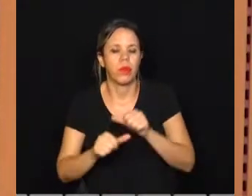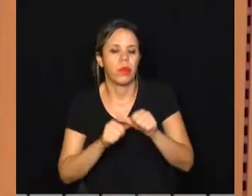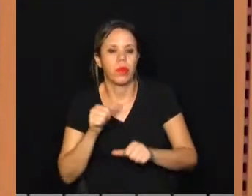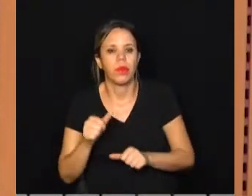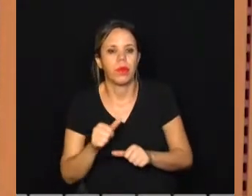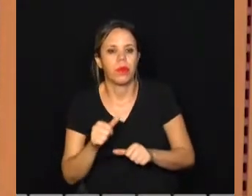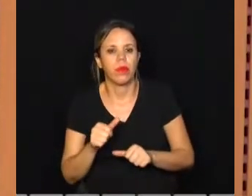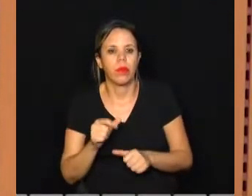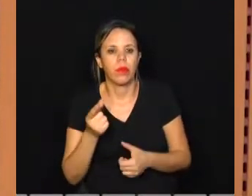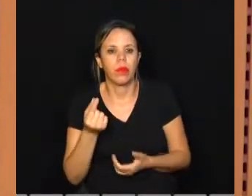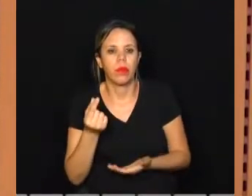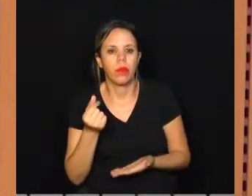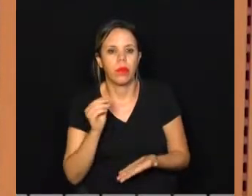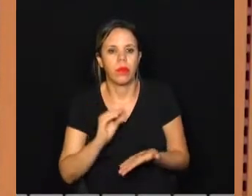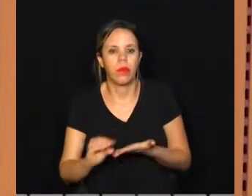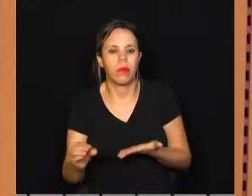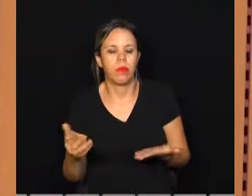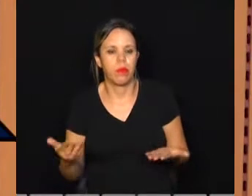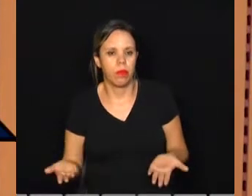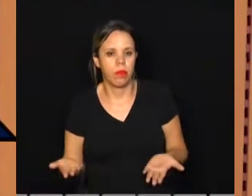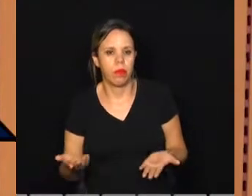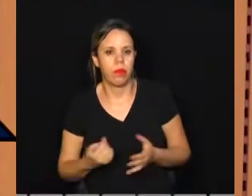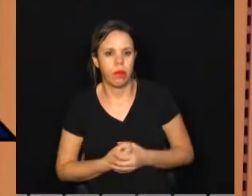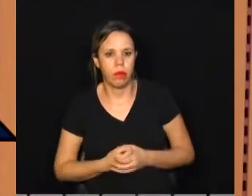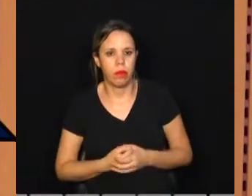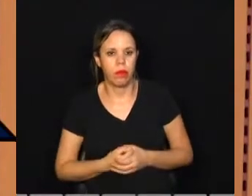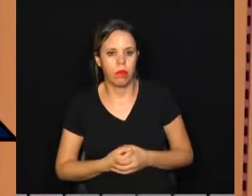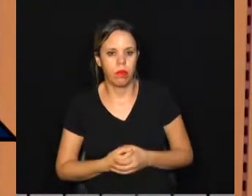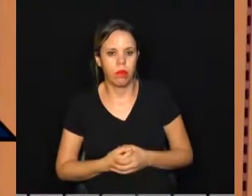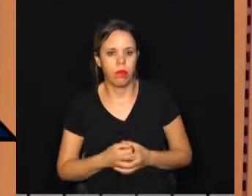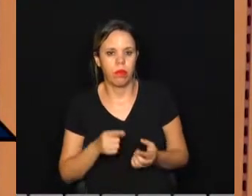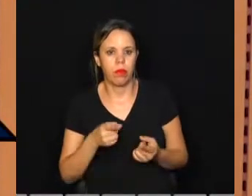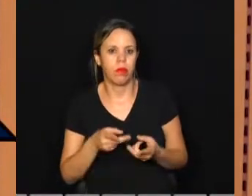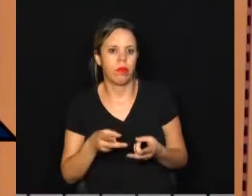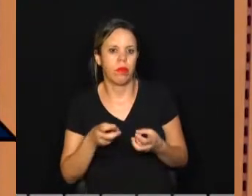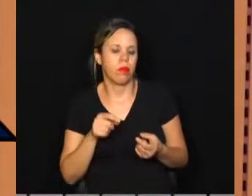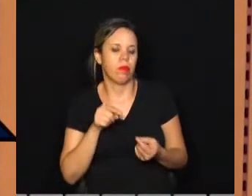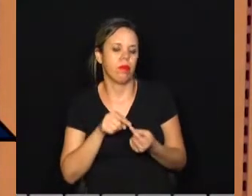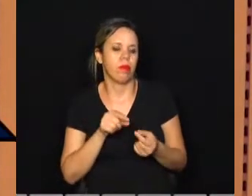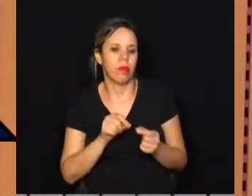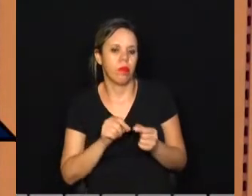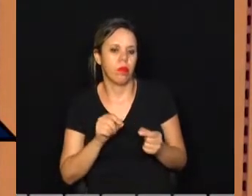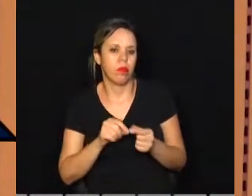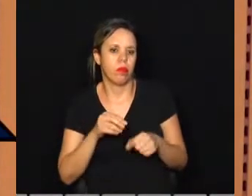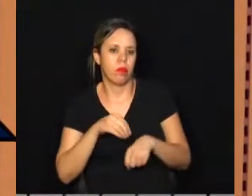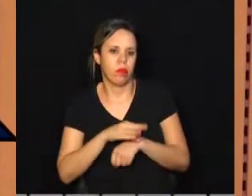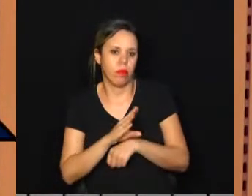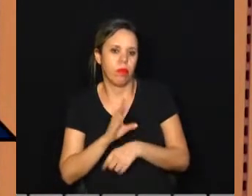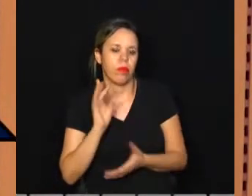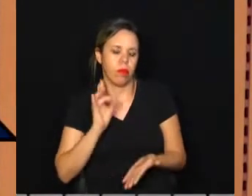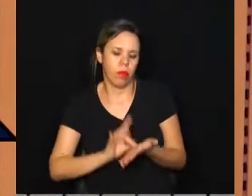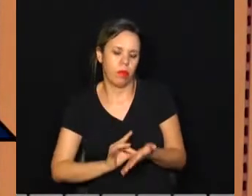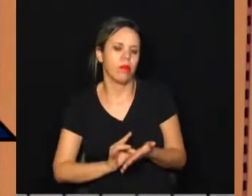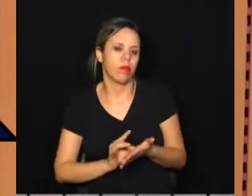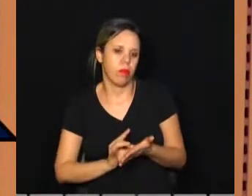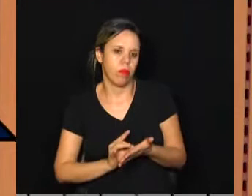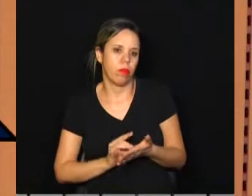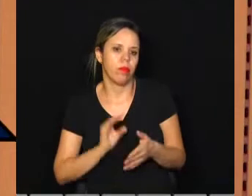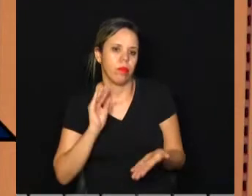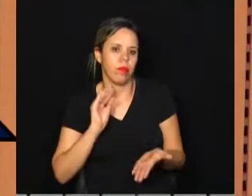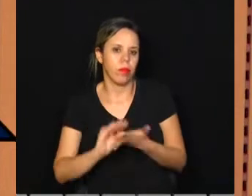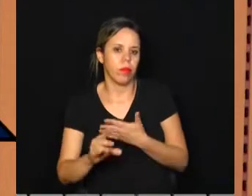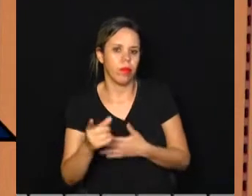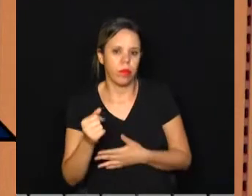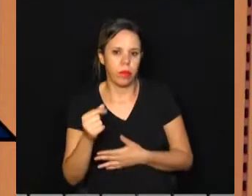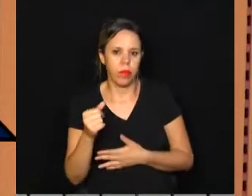em orçamento, que é aí da intenção, ela passa ao gesto concreto e com investimentos